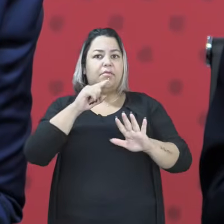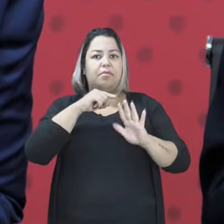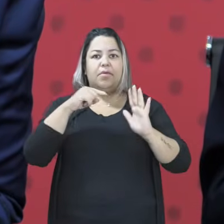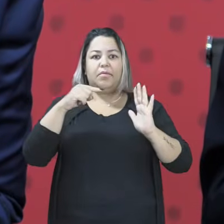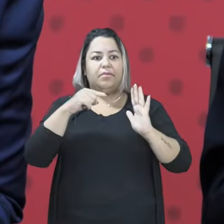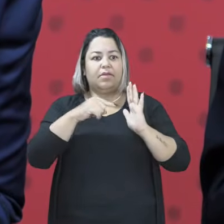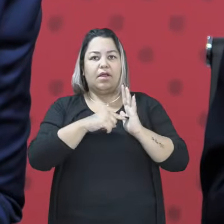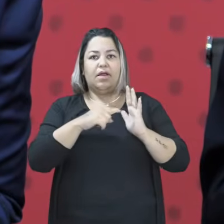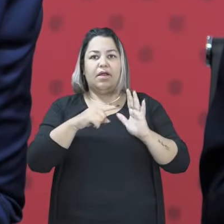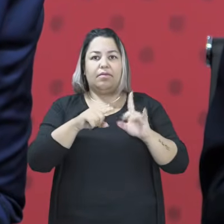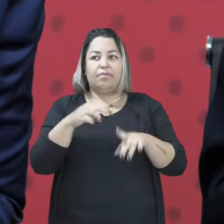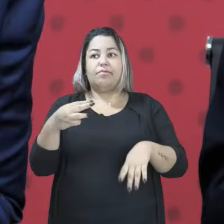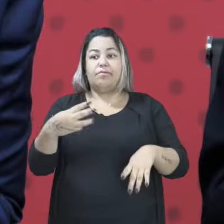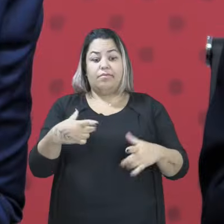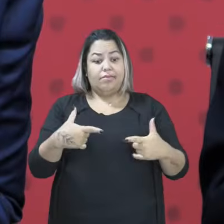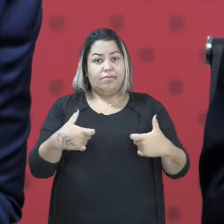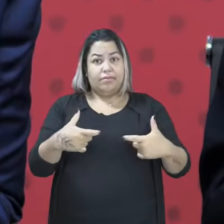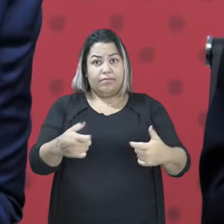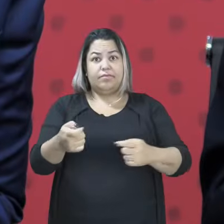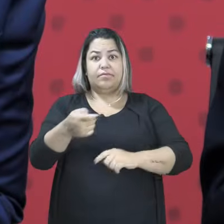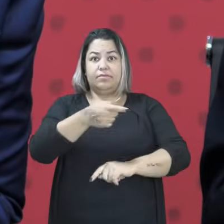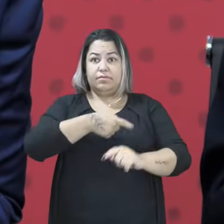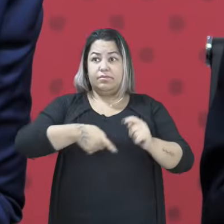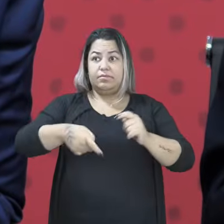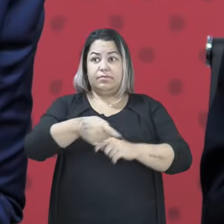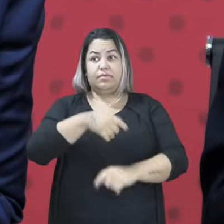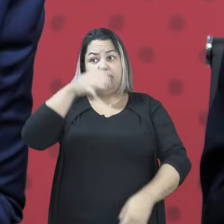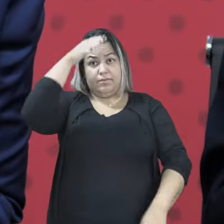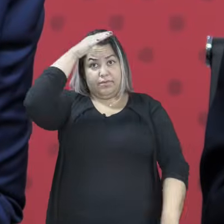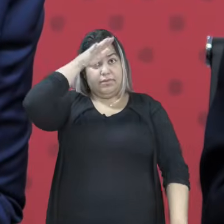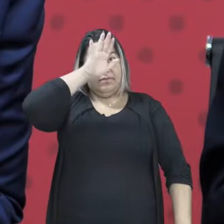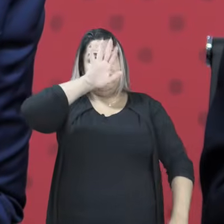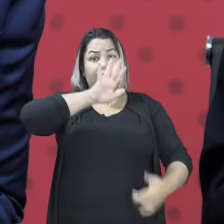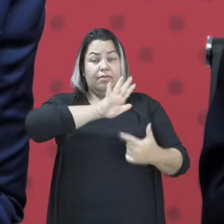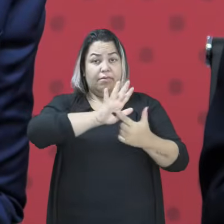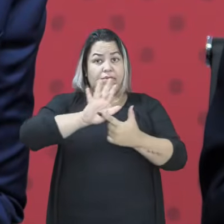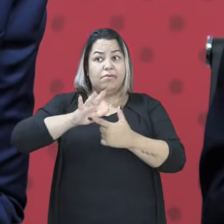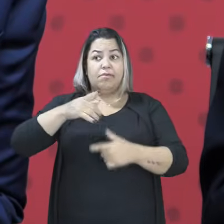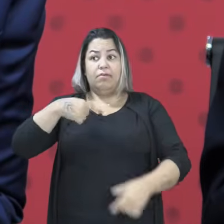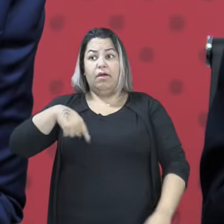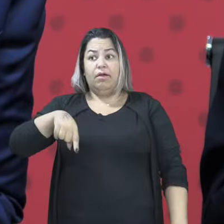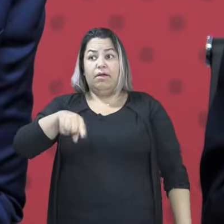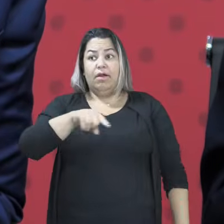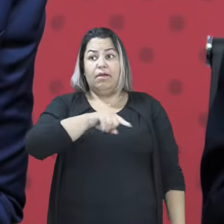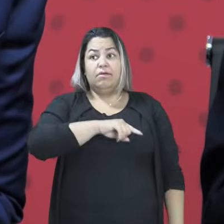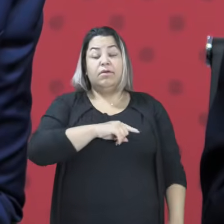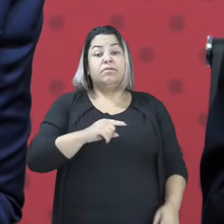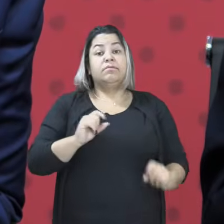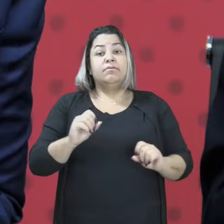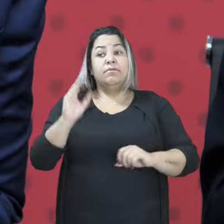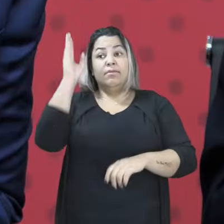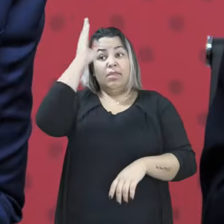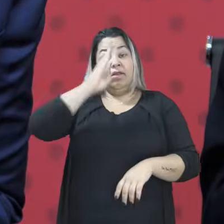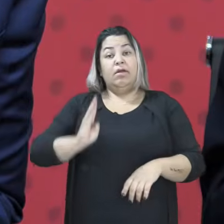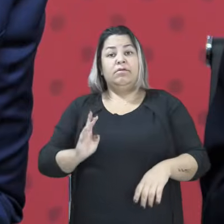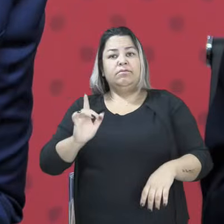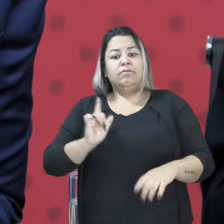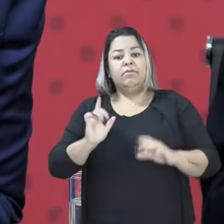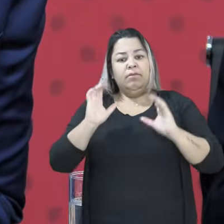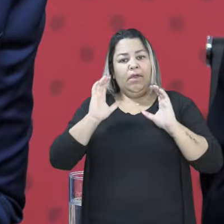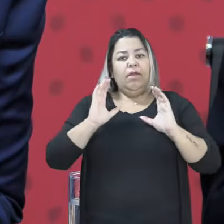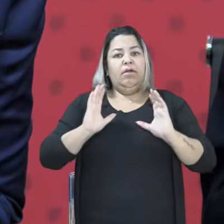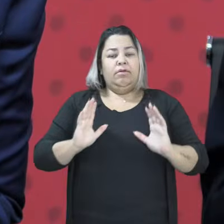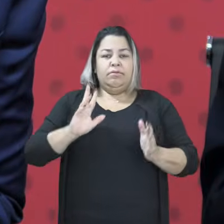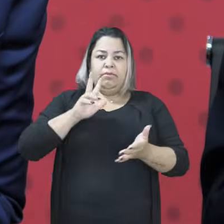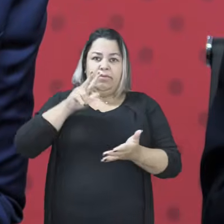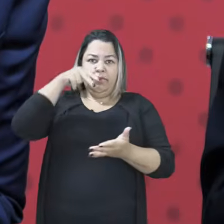Guerra Mundial ela pode ser econômica e o Trump está mostrando isso para nós. Então, o Brasil tem que se posicionar, tem que fazer a defesa